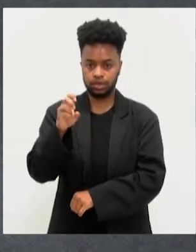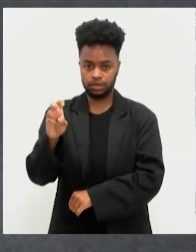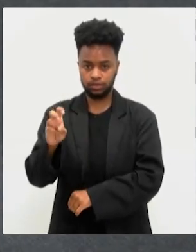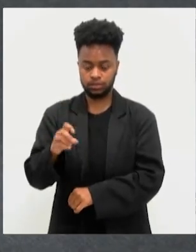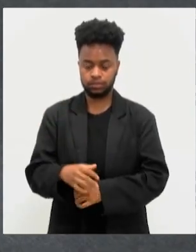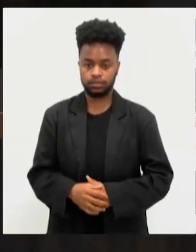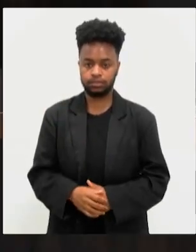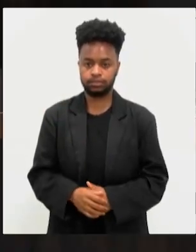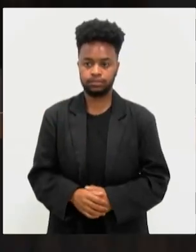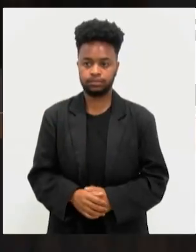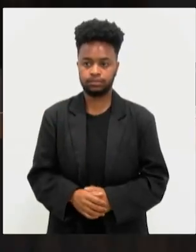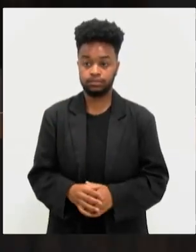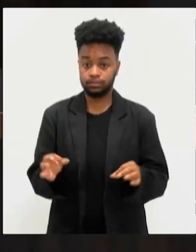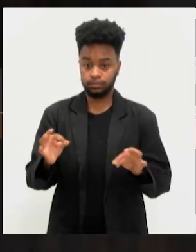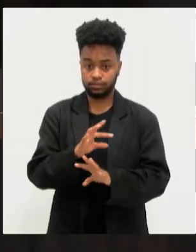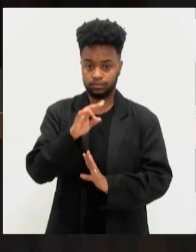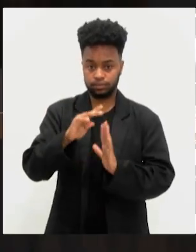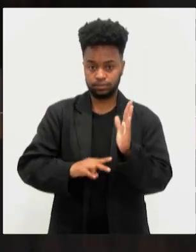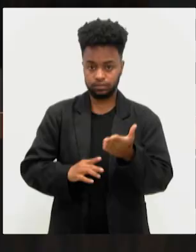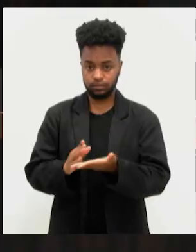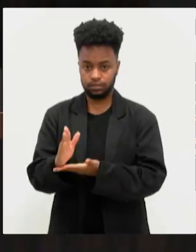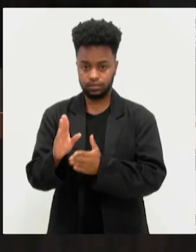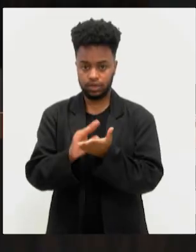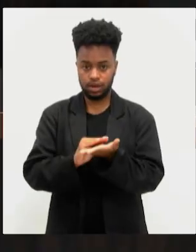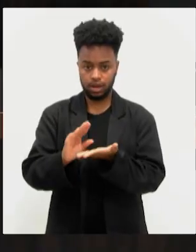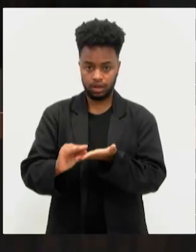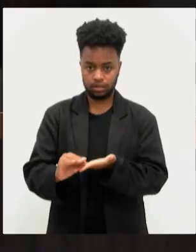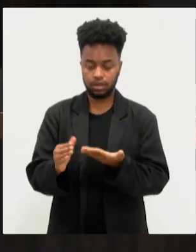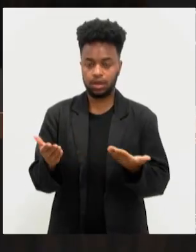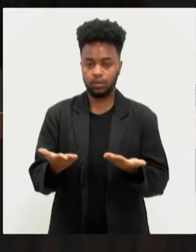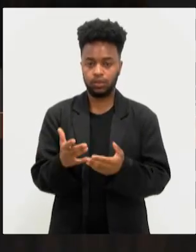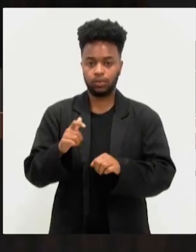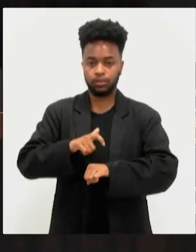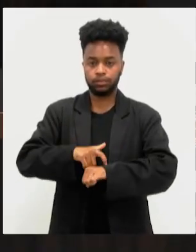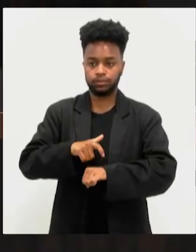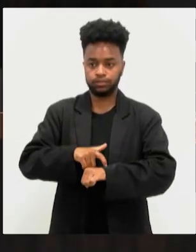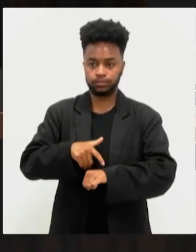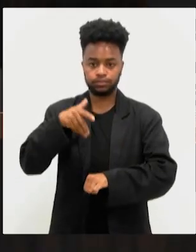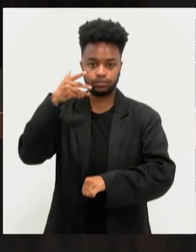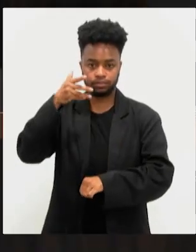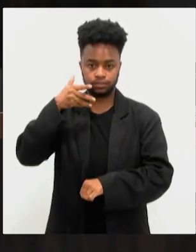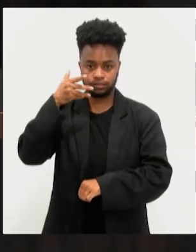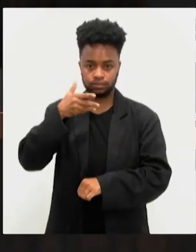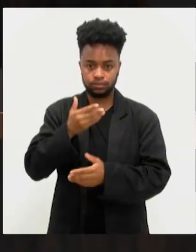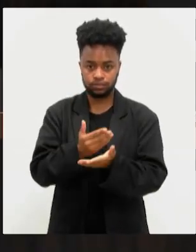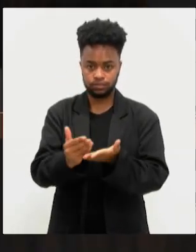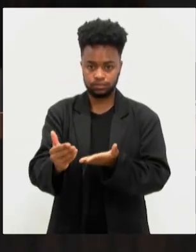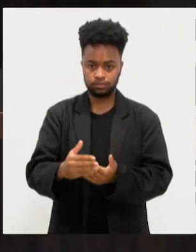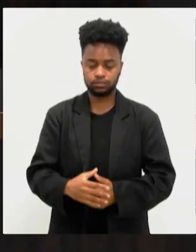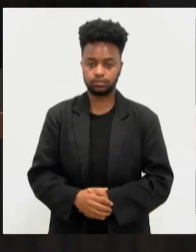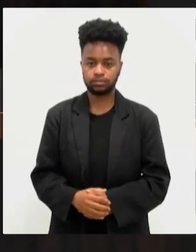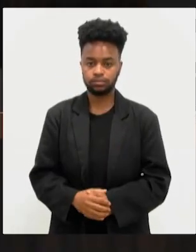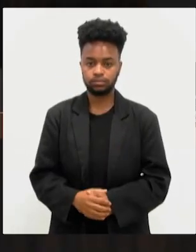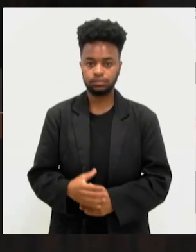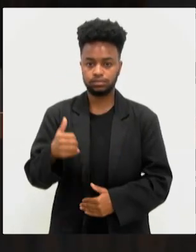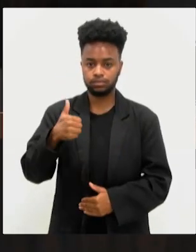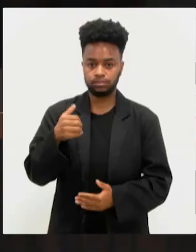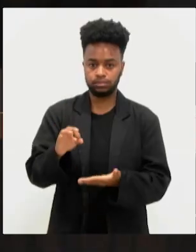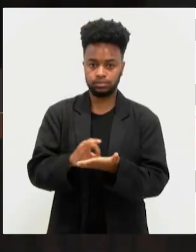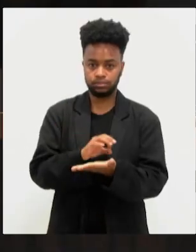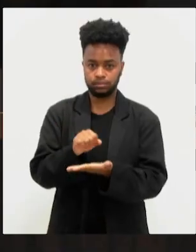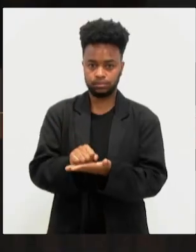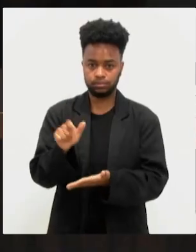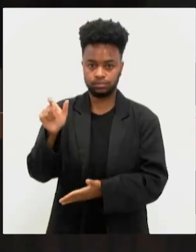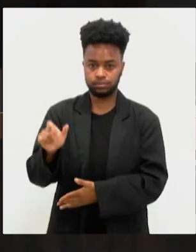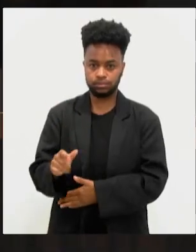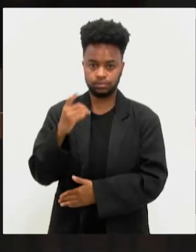12h15. Lida e aprovada a ata, passa-se ao expediente inicial. O primeiro orador inscrito é